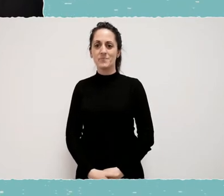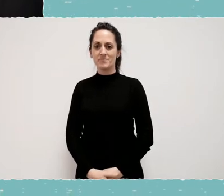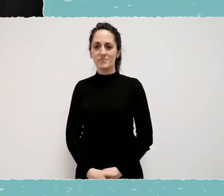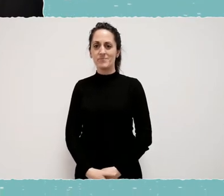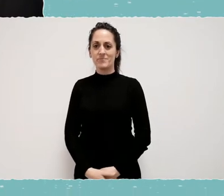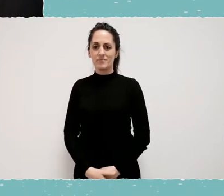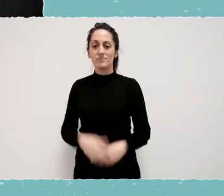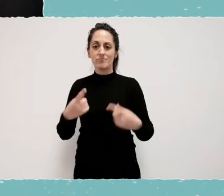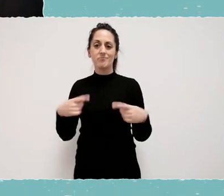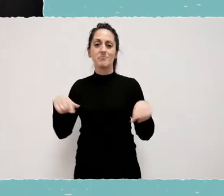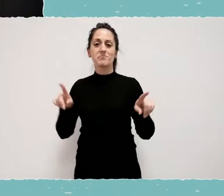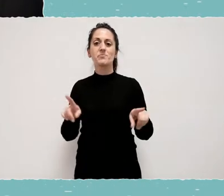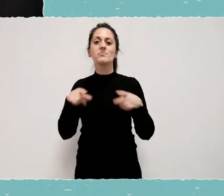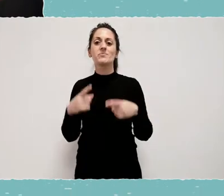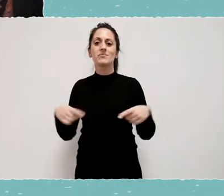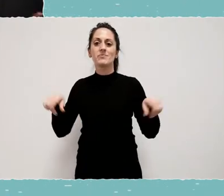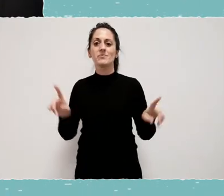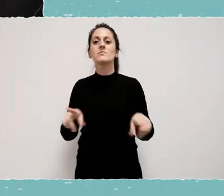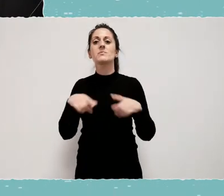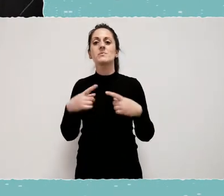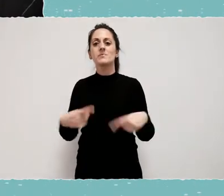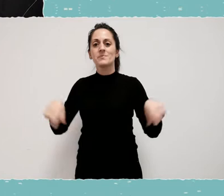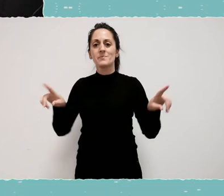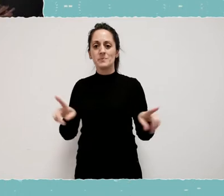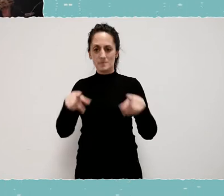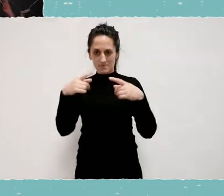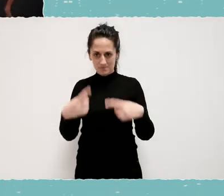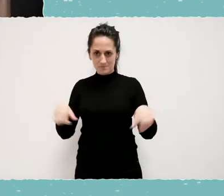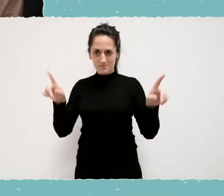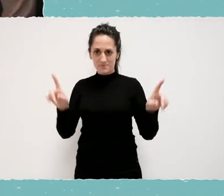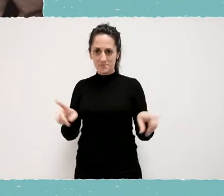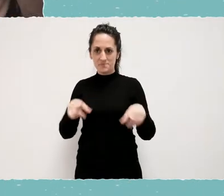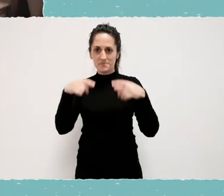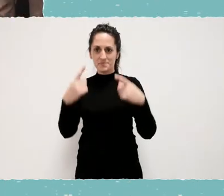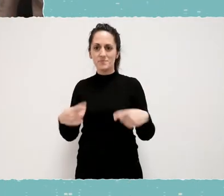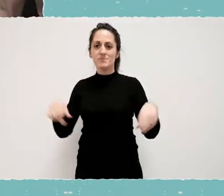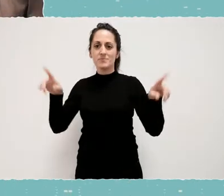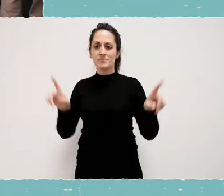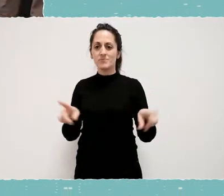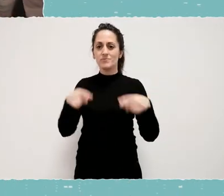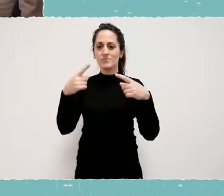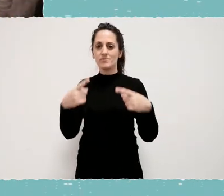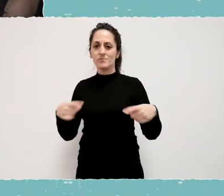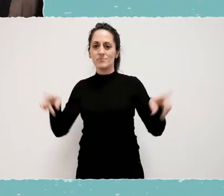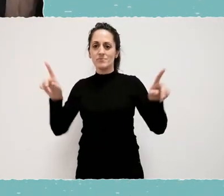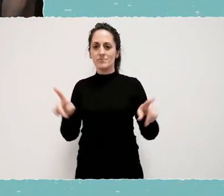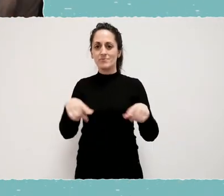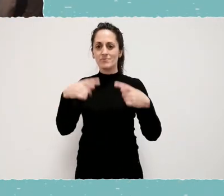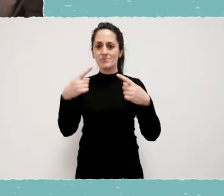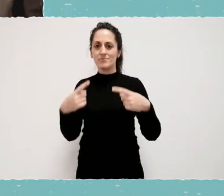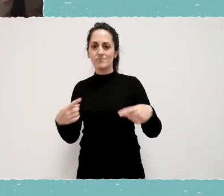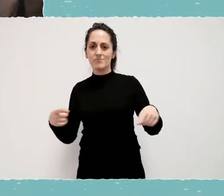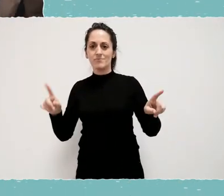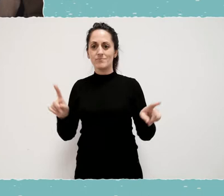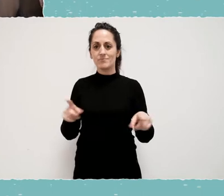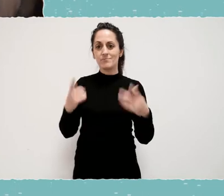no, no, no, no, no, no, no, no, no, no, no, no, no, no, no, no, no, no, no, no, no, no, no, no, no, no, no, no, no, no, no, no, no, no, no, no,